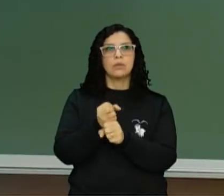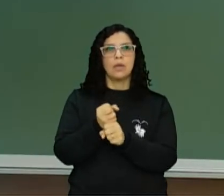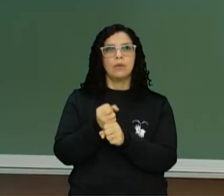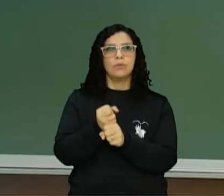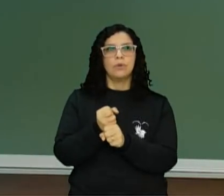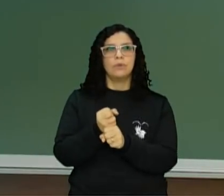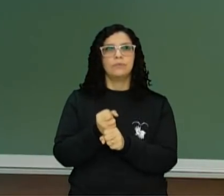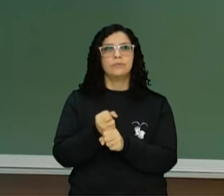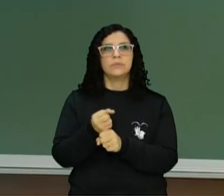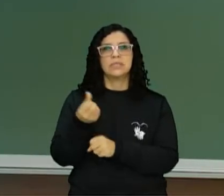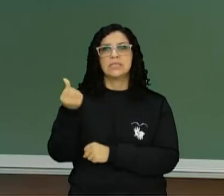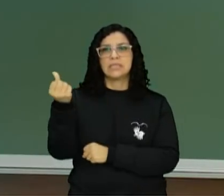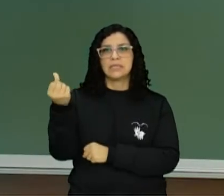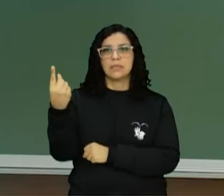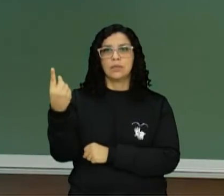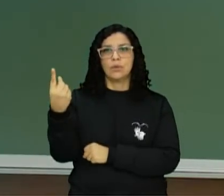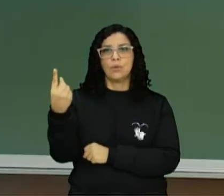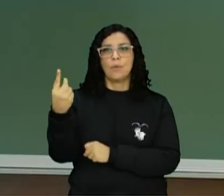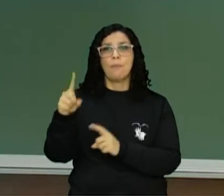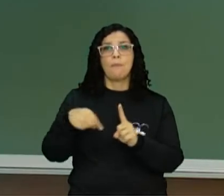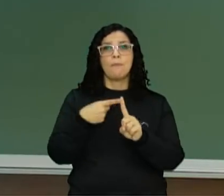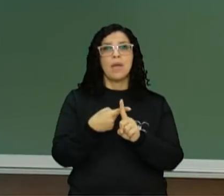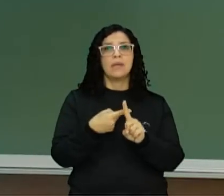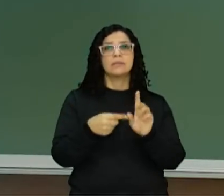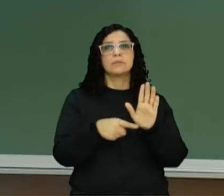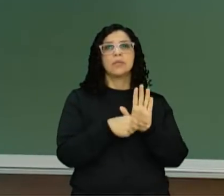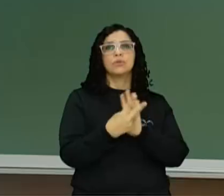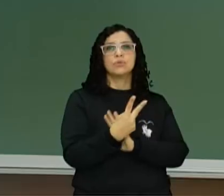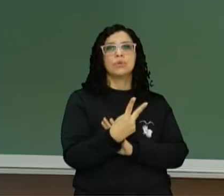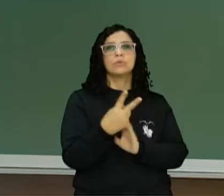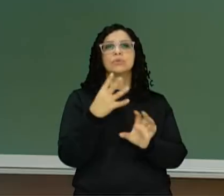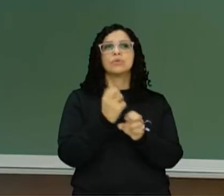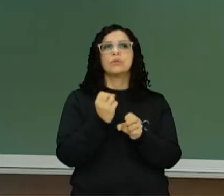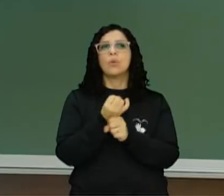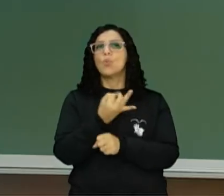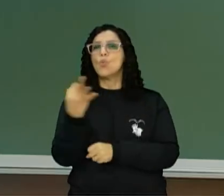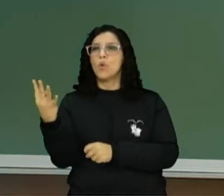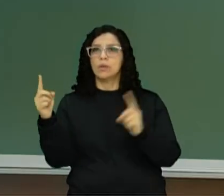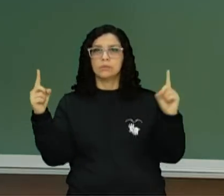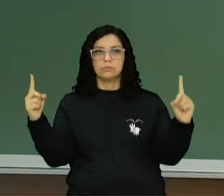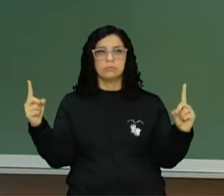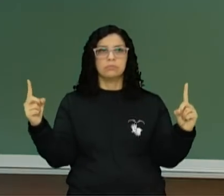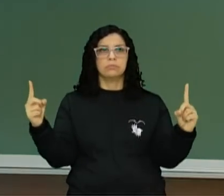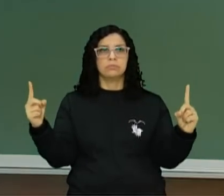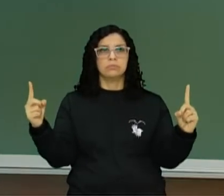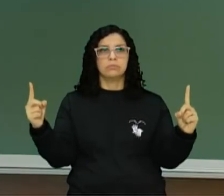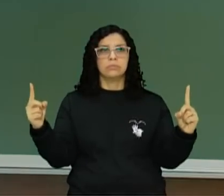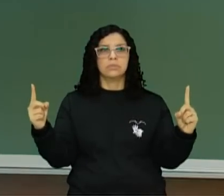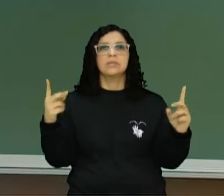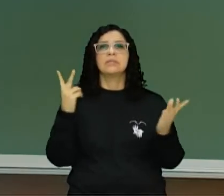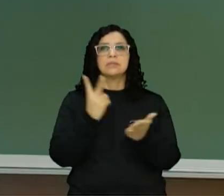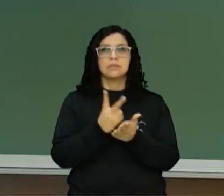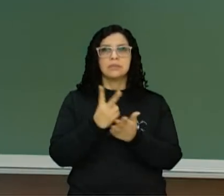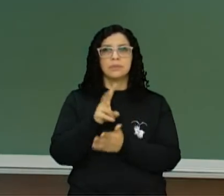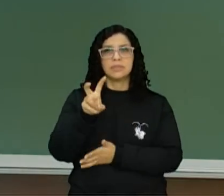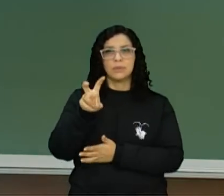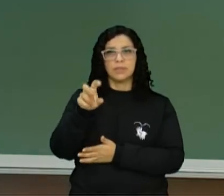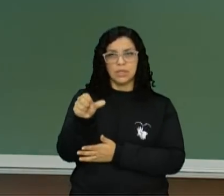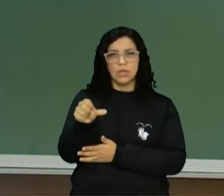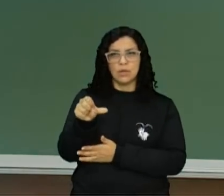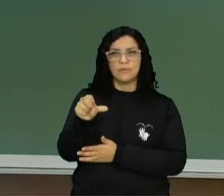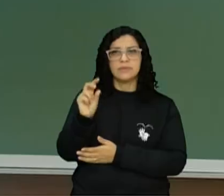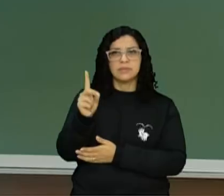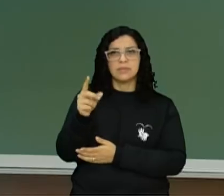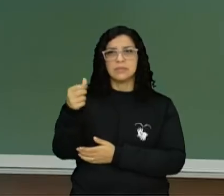ó? 61 mais menos 2. Essa soma aqui vai dar 59,